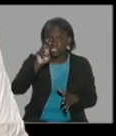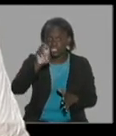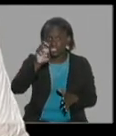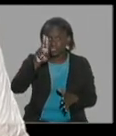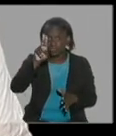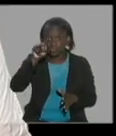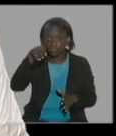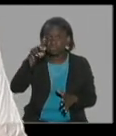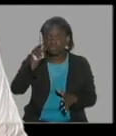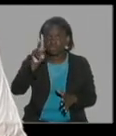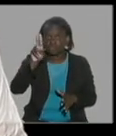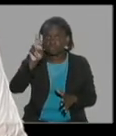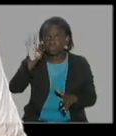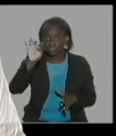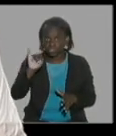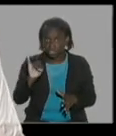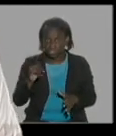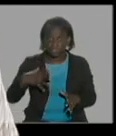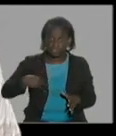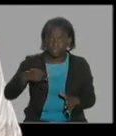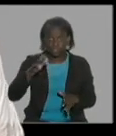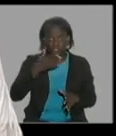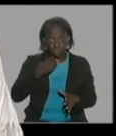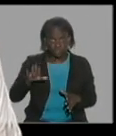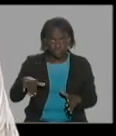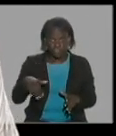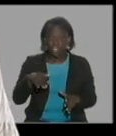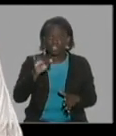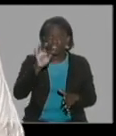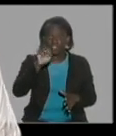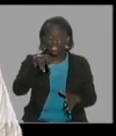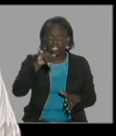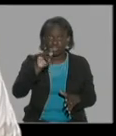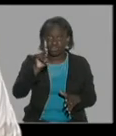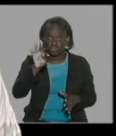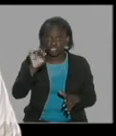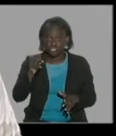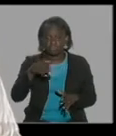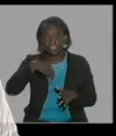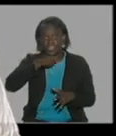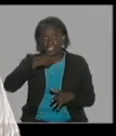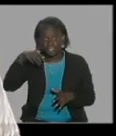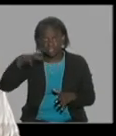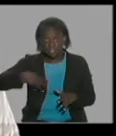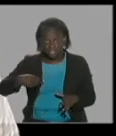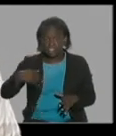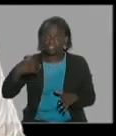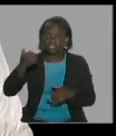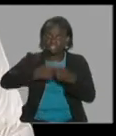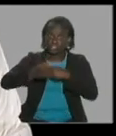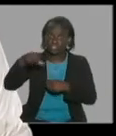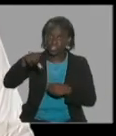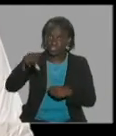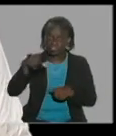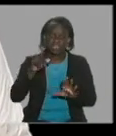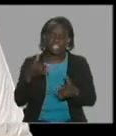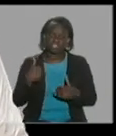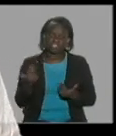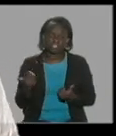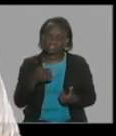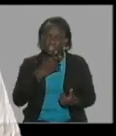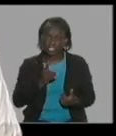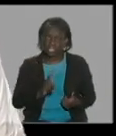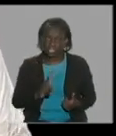né? O filho mais novo. O Femi Kuti, que é o filho mais velho, já tinha vindo antes em 99, se eu não me engano. Mas até então eu era moleque,